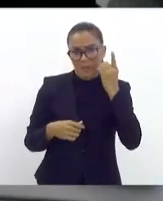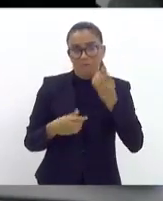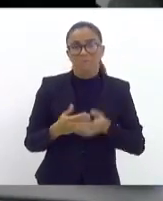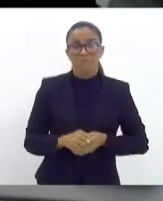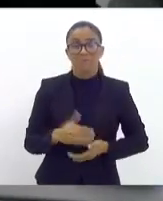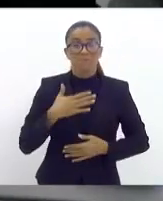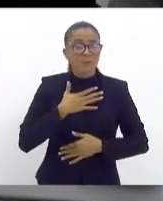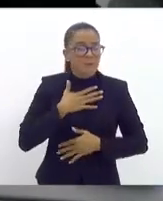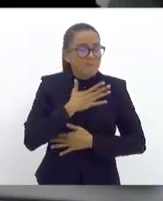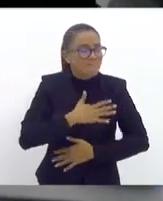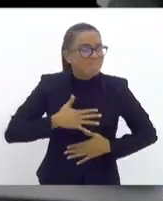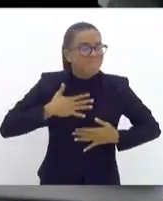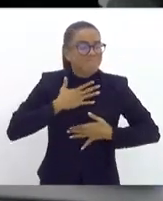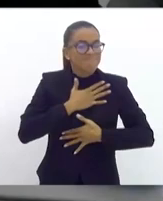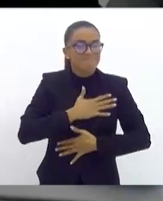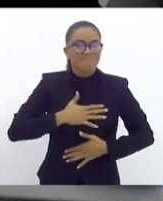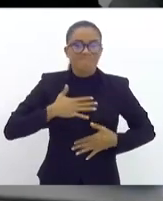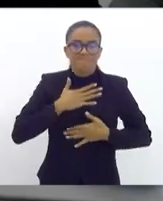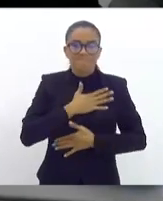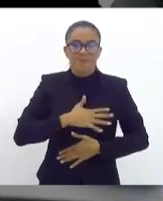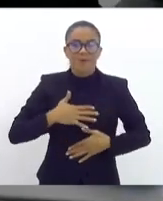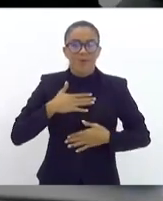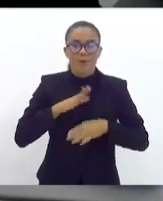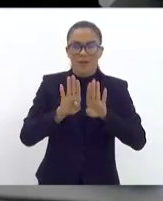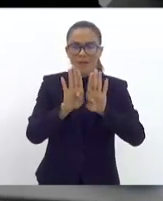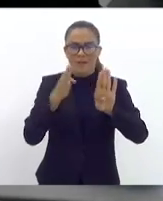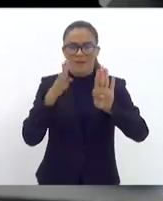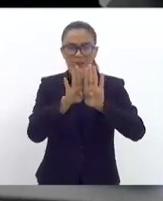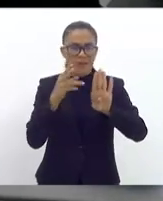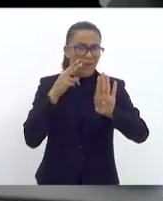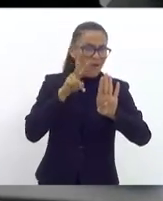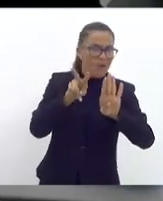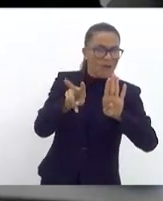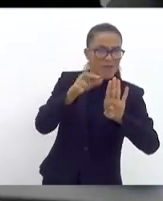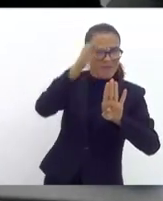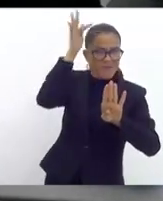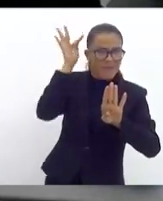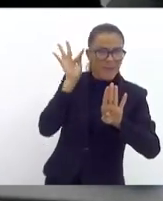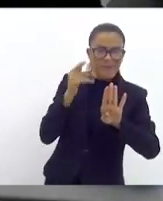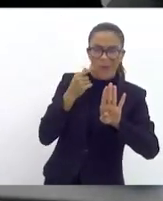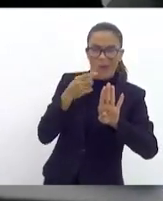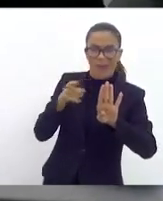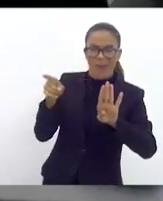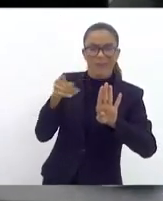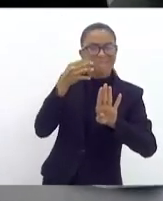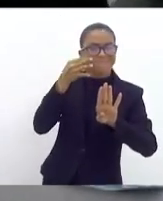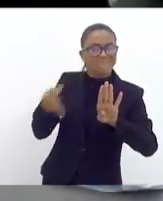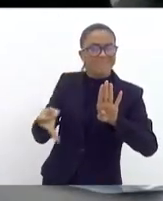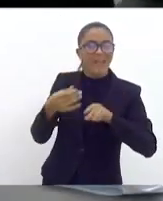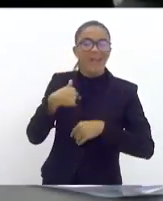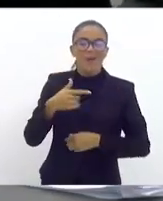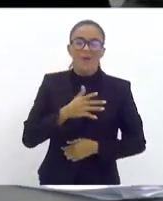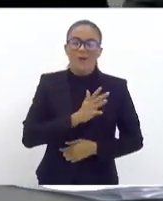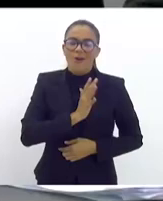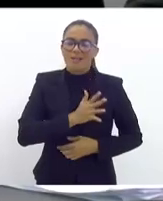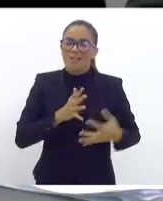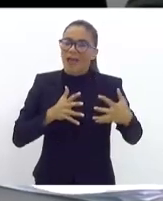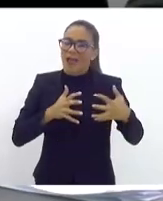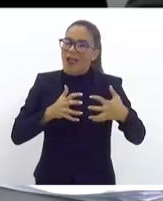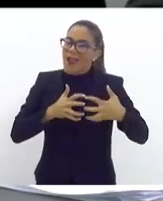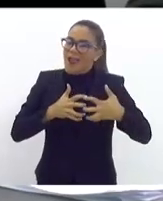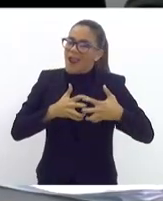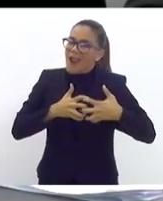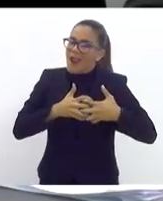mim é um prazer muito grande quando eu cheguei ele na porta eu olhei Fred lado já lembrei no meu tempo com Pacheco né o coração vai apertando